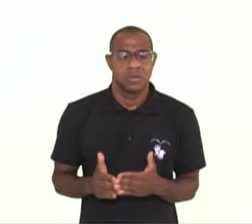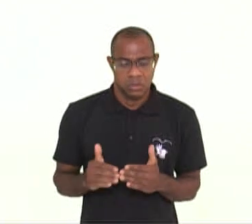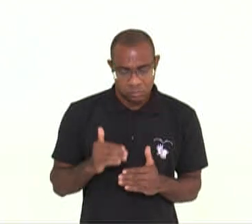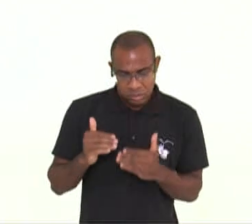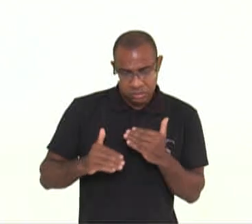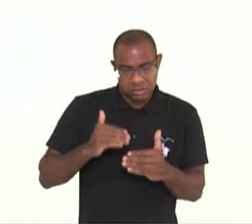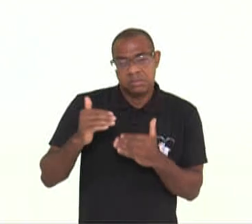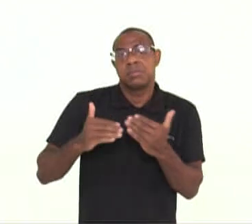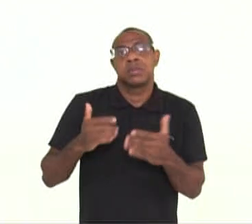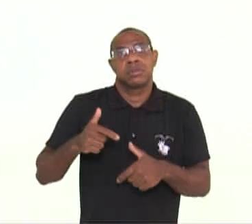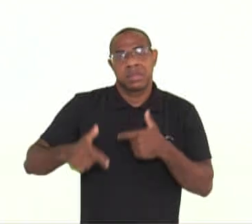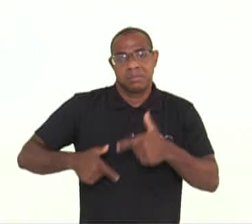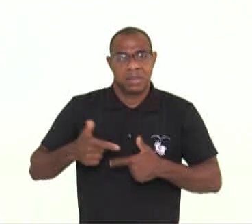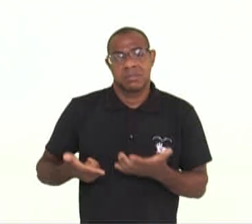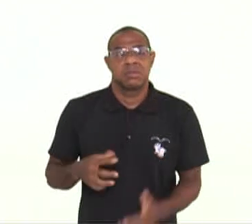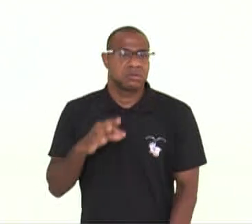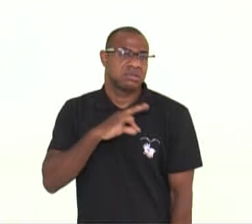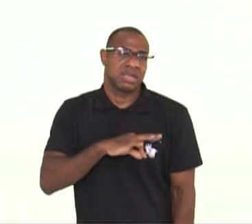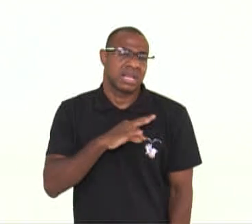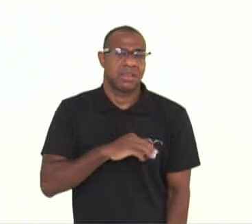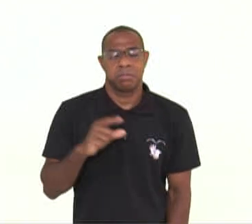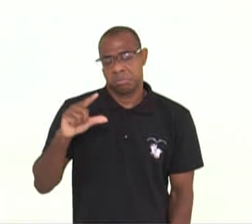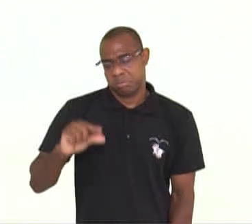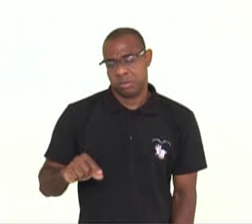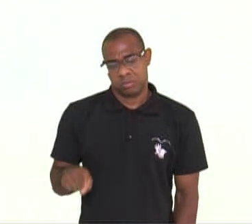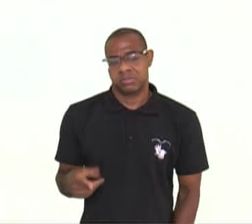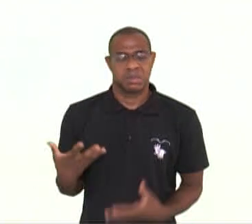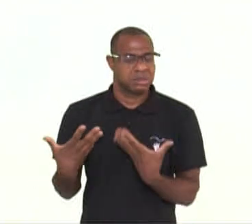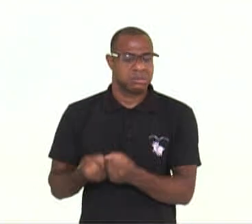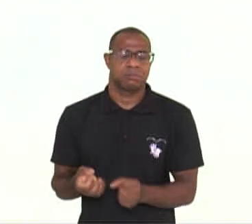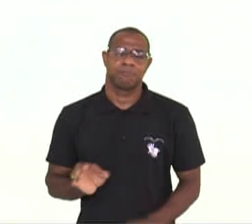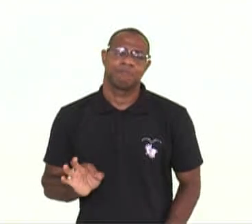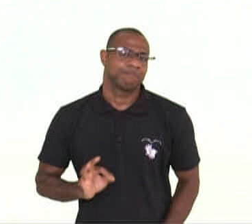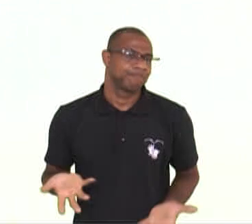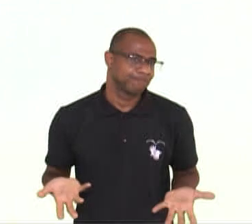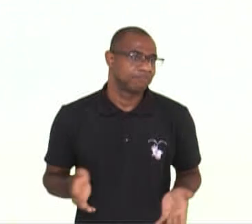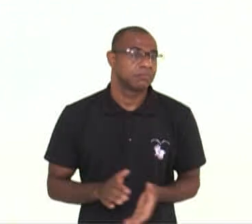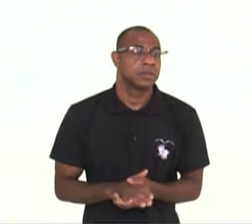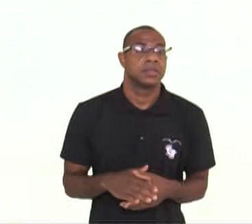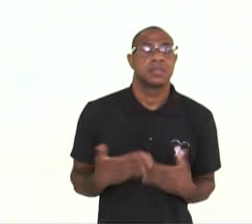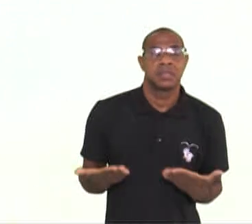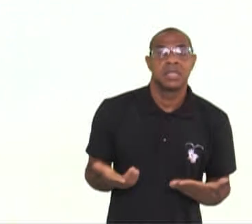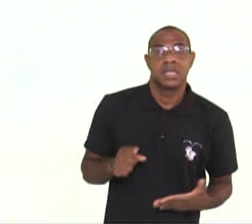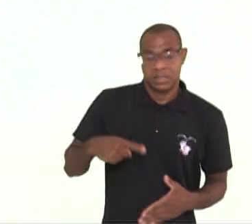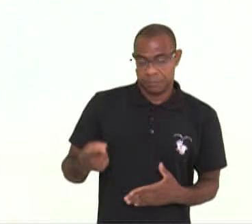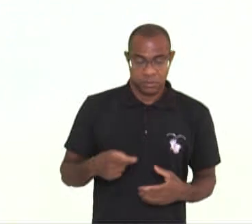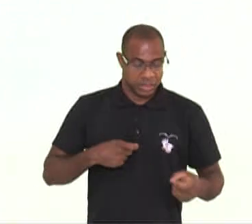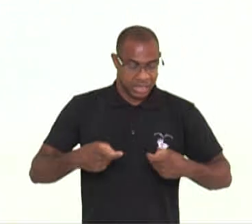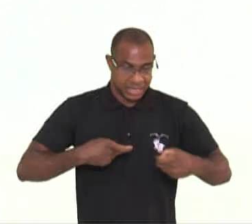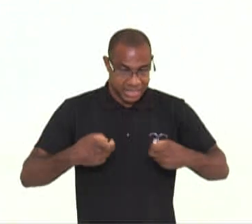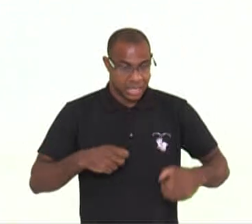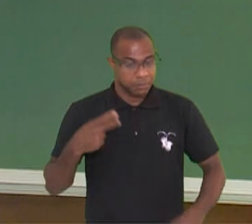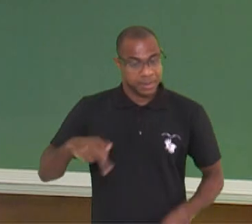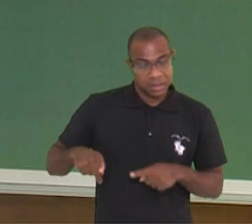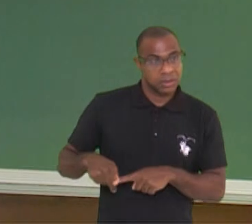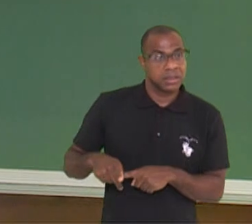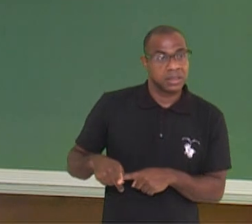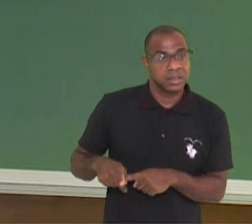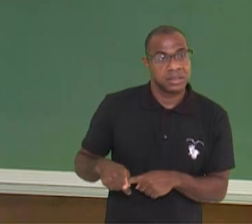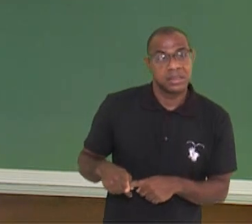era muito lento e os salários eram considerados muito baixos para os militares, que após a Guerra do Paraguai, ganharam